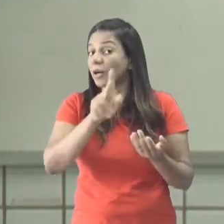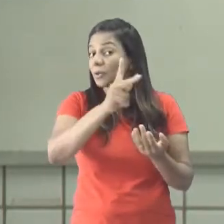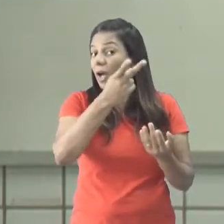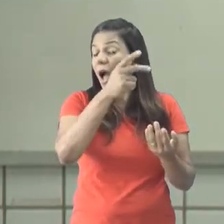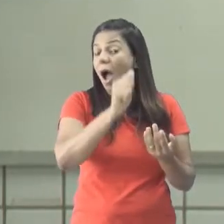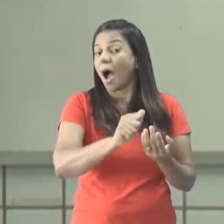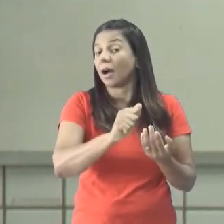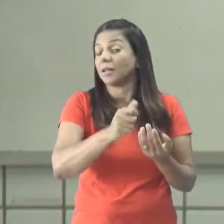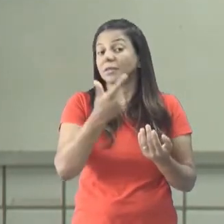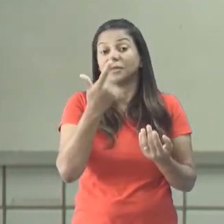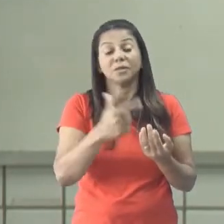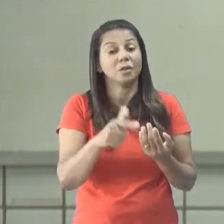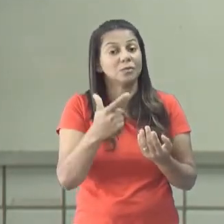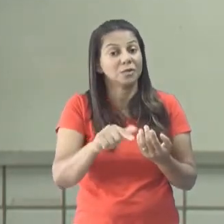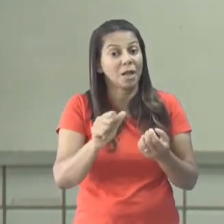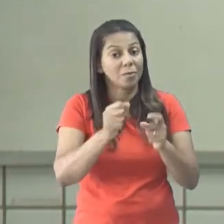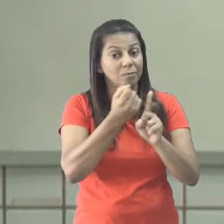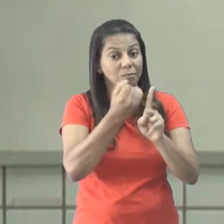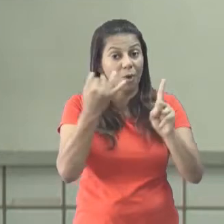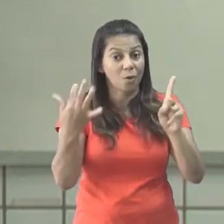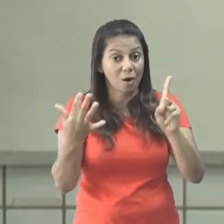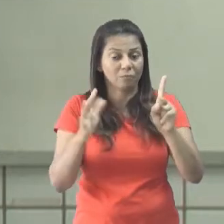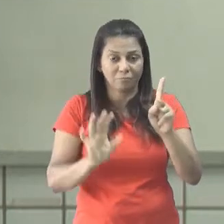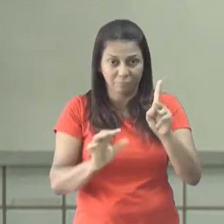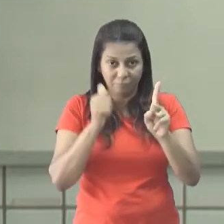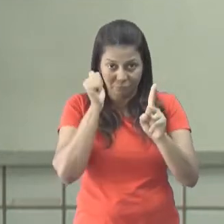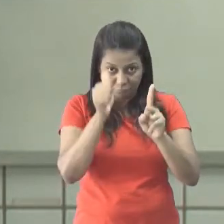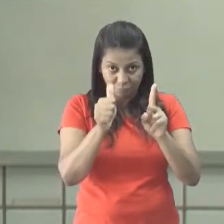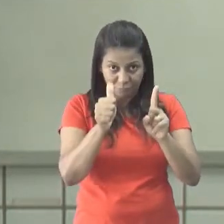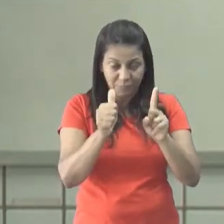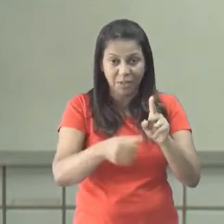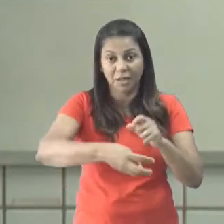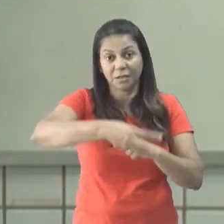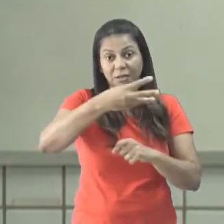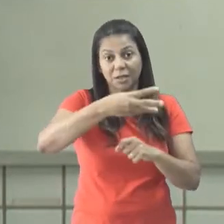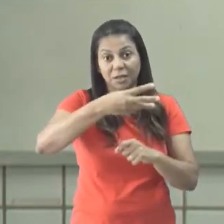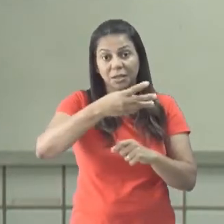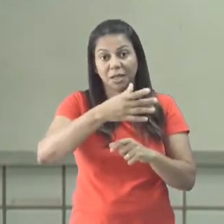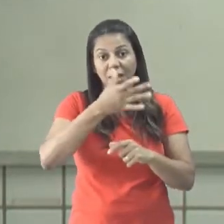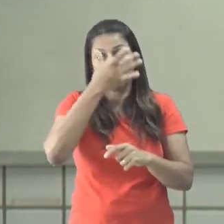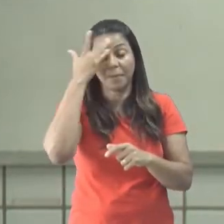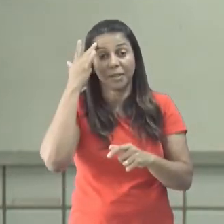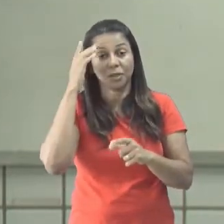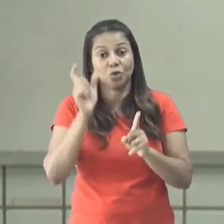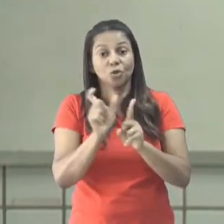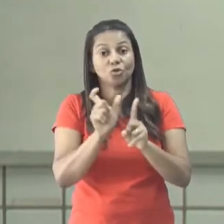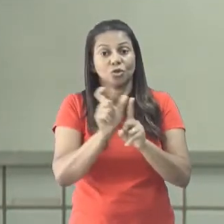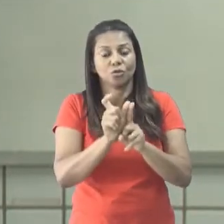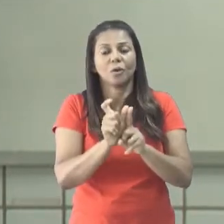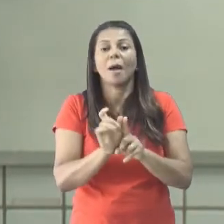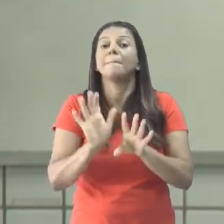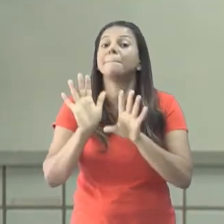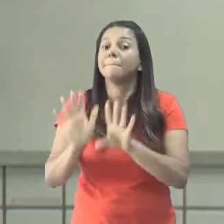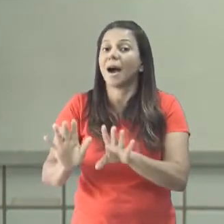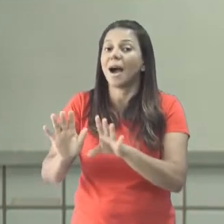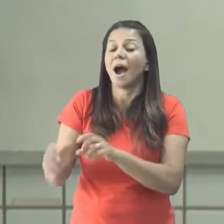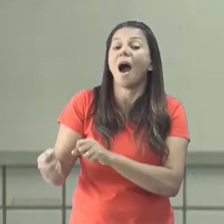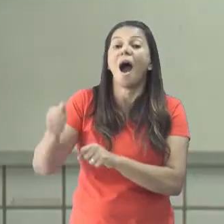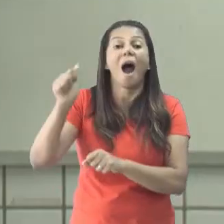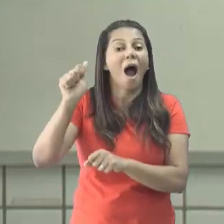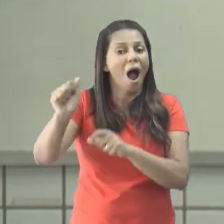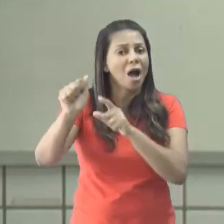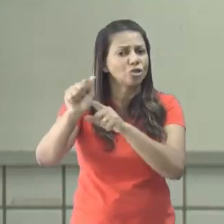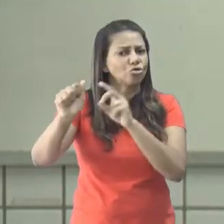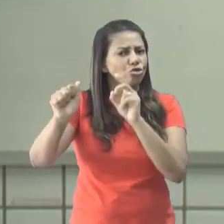impessoal, ele não tem plural. Ok, fica na terceira pessoa do singular. E o A sem H, você